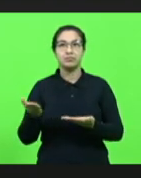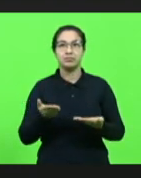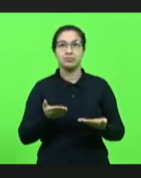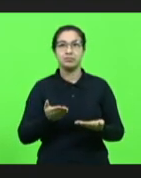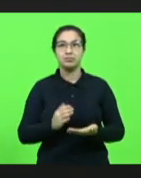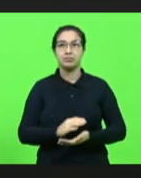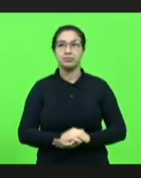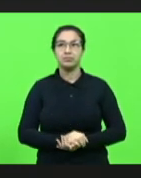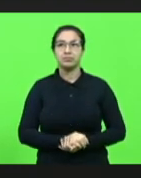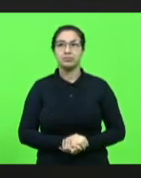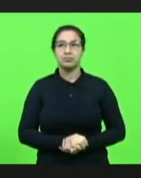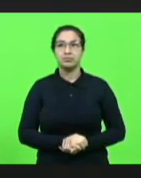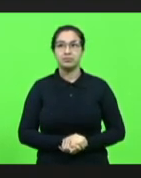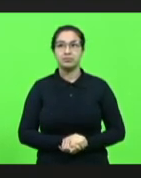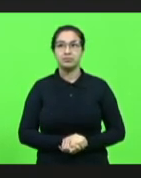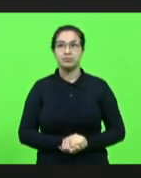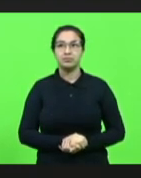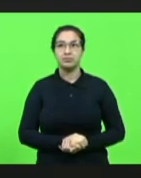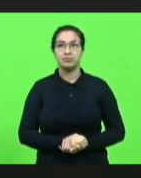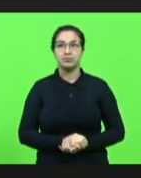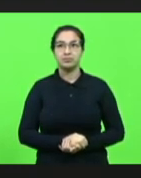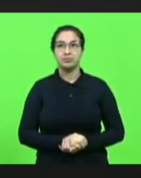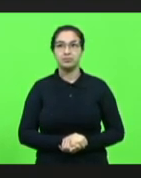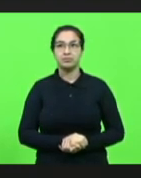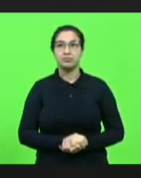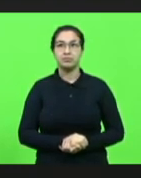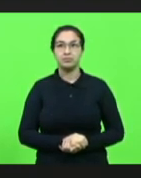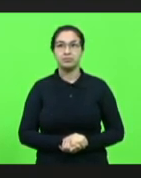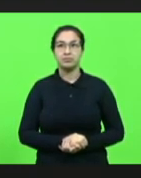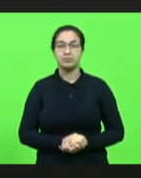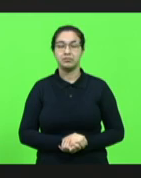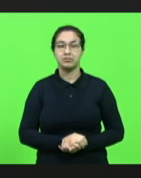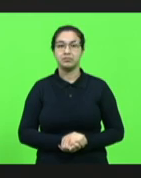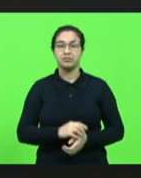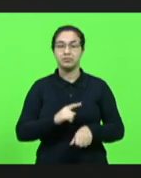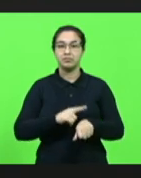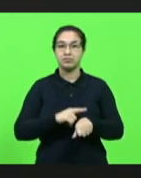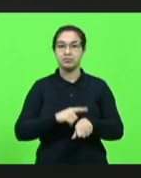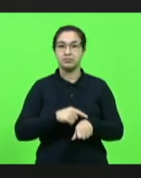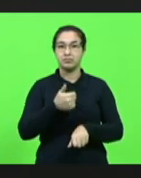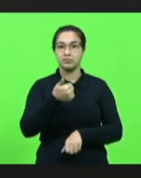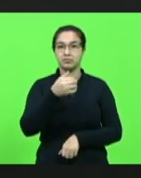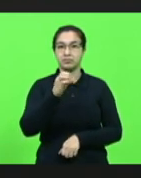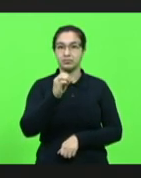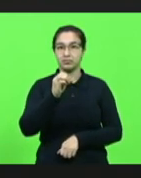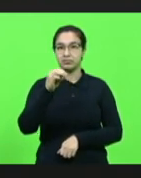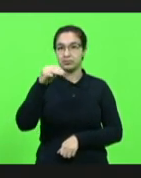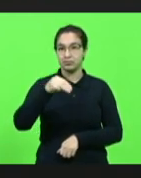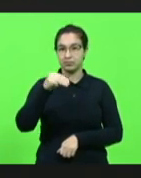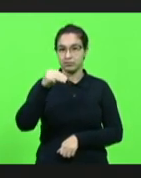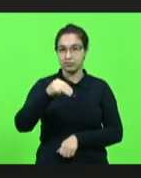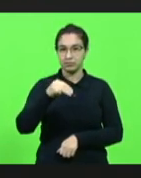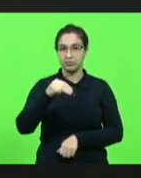Felipe Estevão, por 10 minutos. Vossa Excelência terá 10 minutos, deputado.